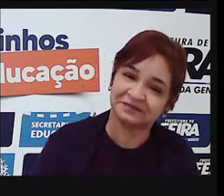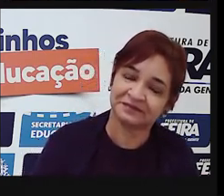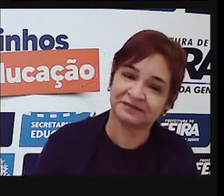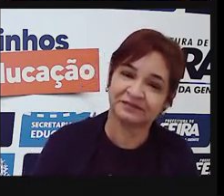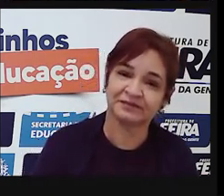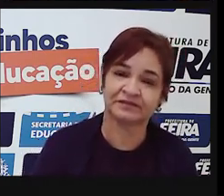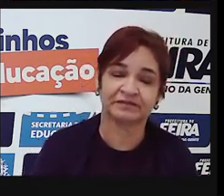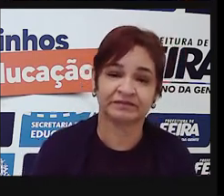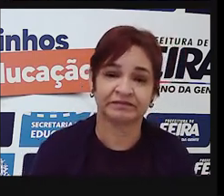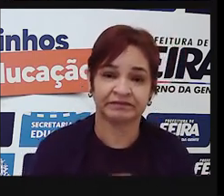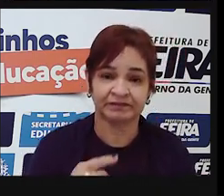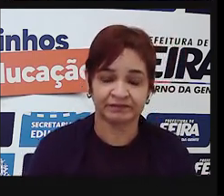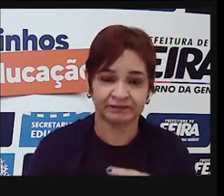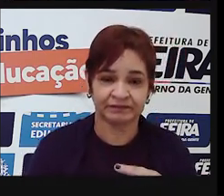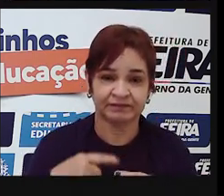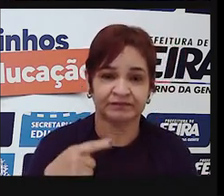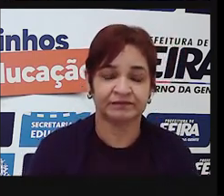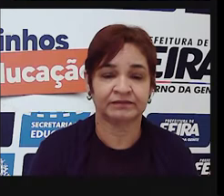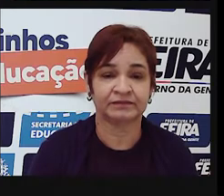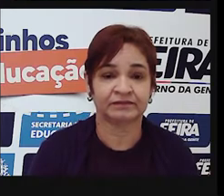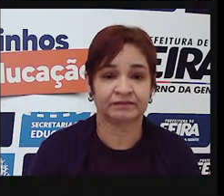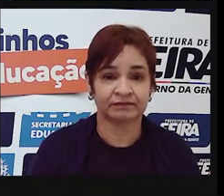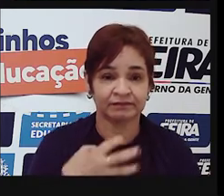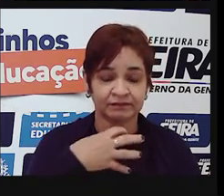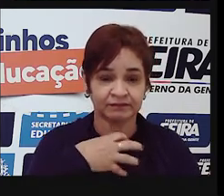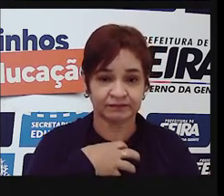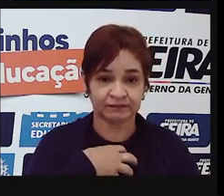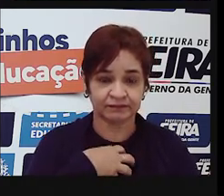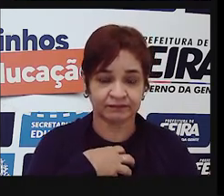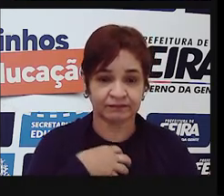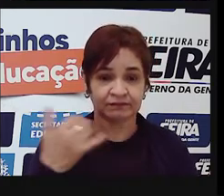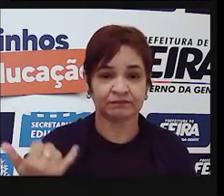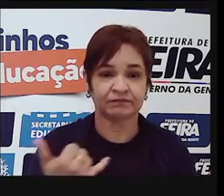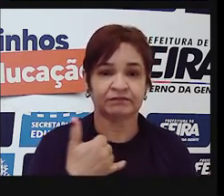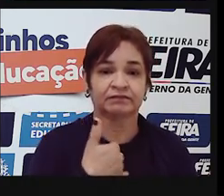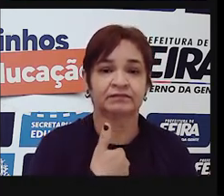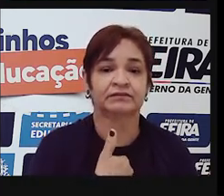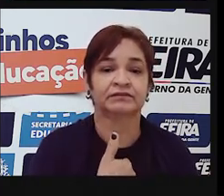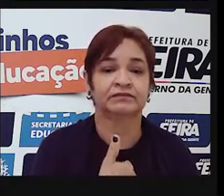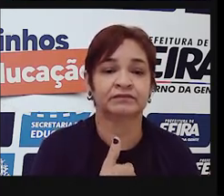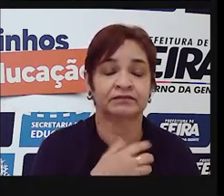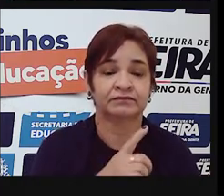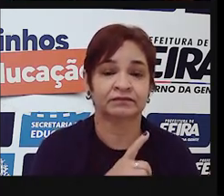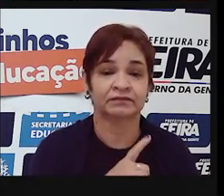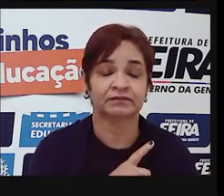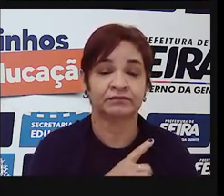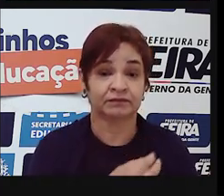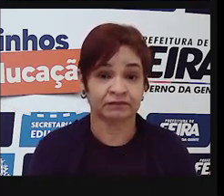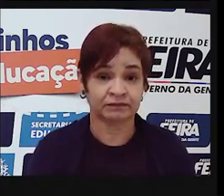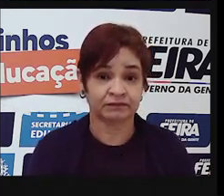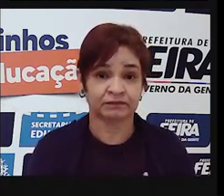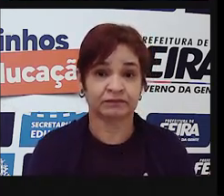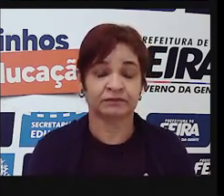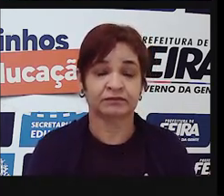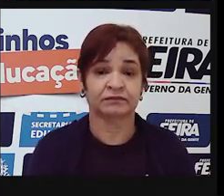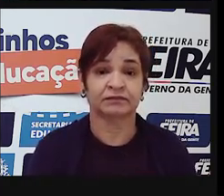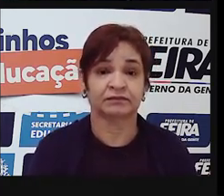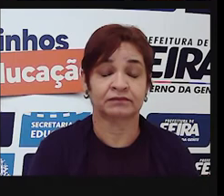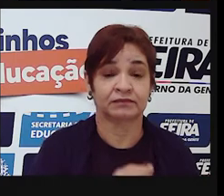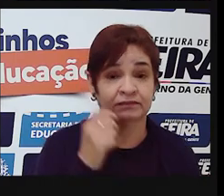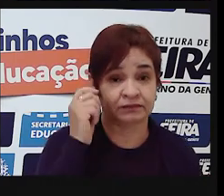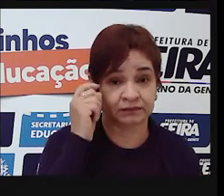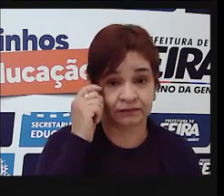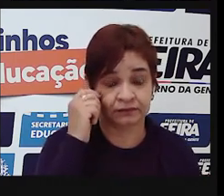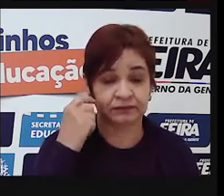E ainda faz a gente trazer os sentimentos que fazem, que mexem com o nosso coração. Quem nunca escutou aquela música